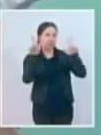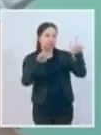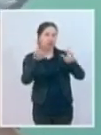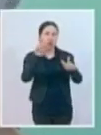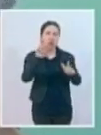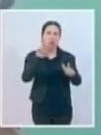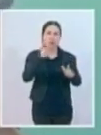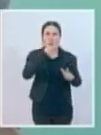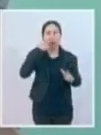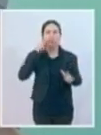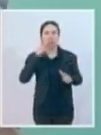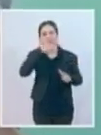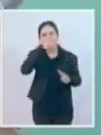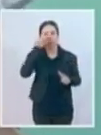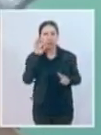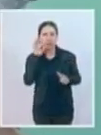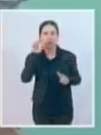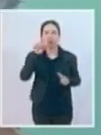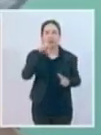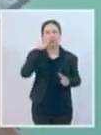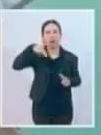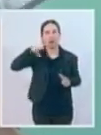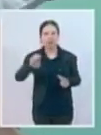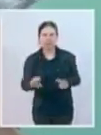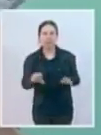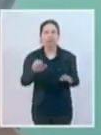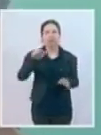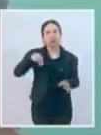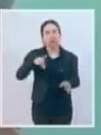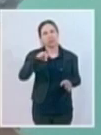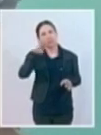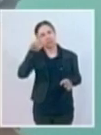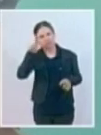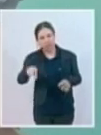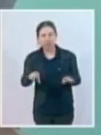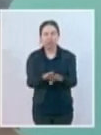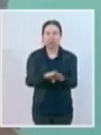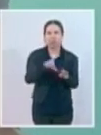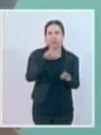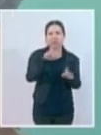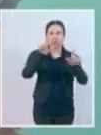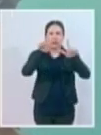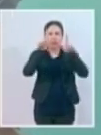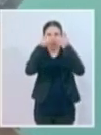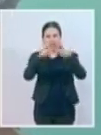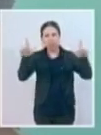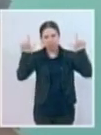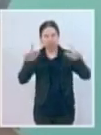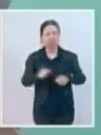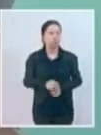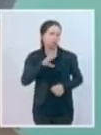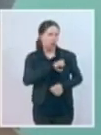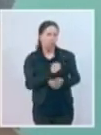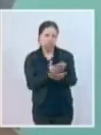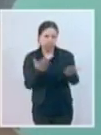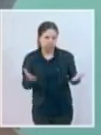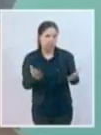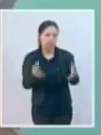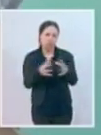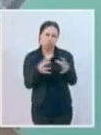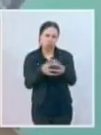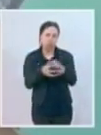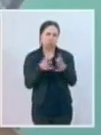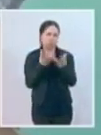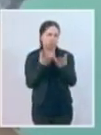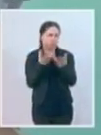André, Aline, Adri, enfim, todos vocês, Lissandro, vocês são maravilhosos, amo muito a vida de vocês, minha equipe maravilhosa,